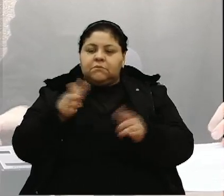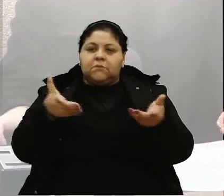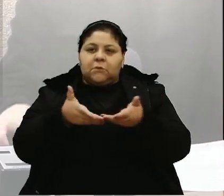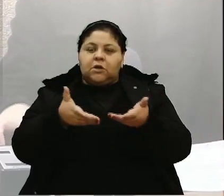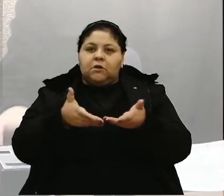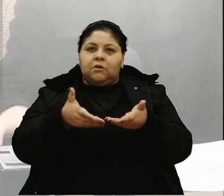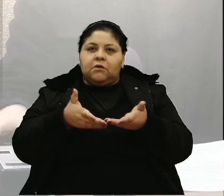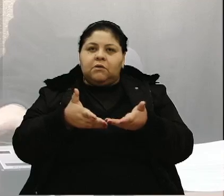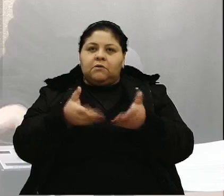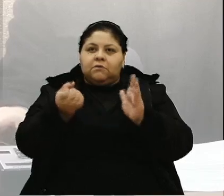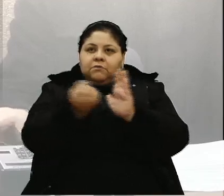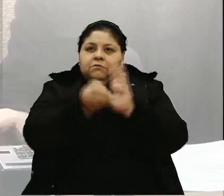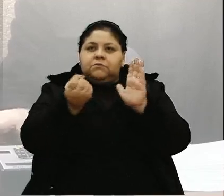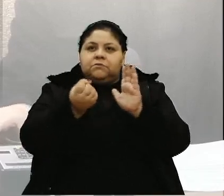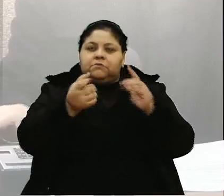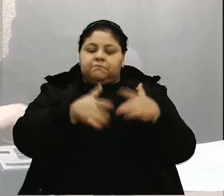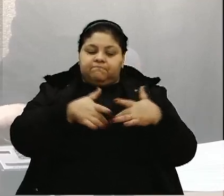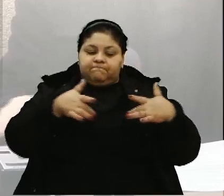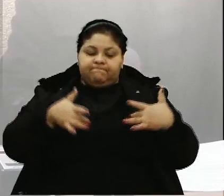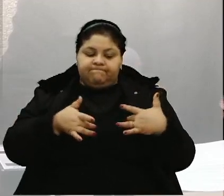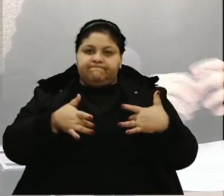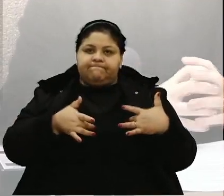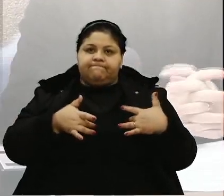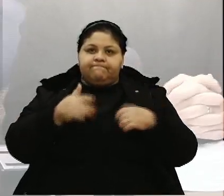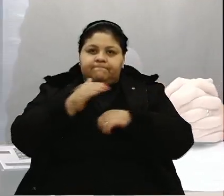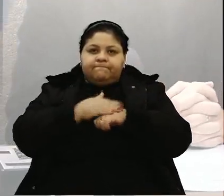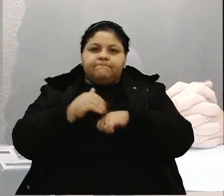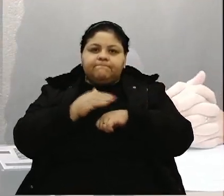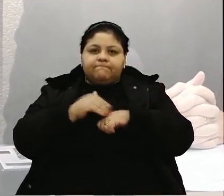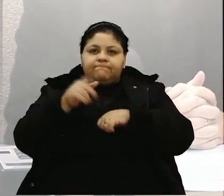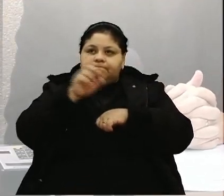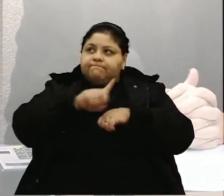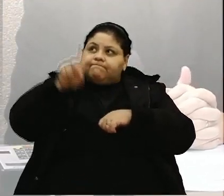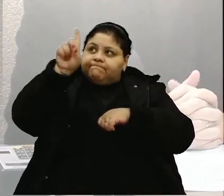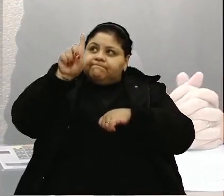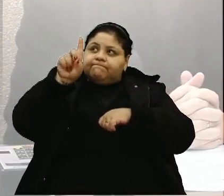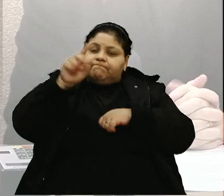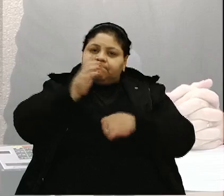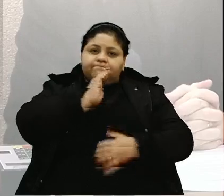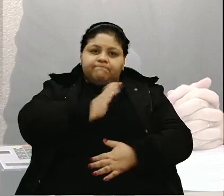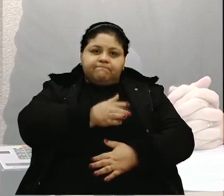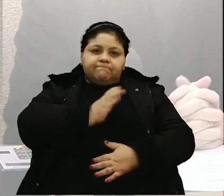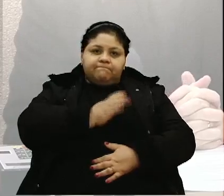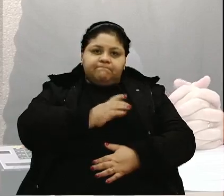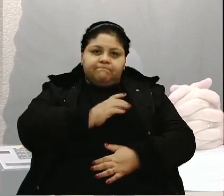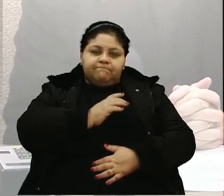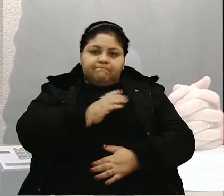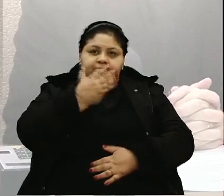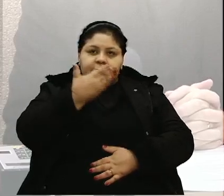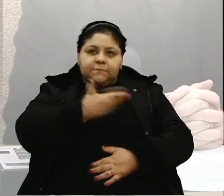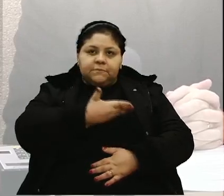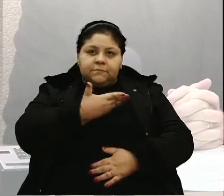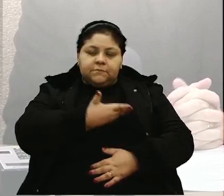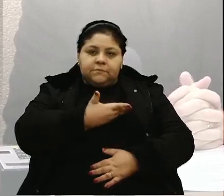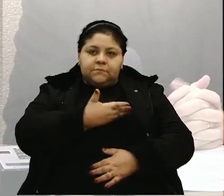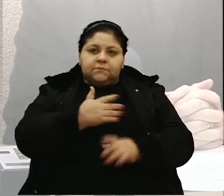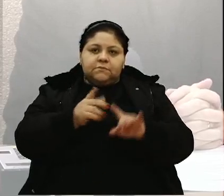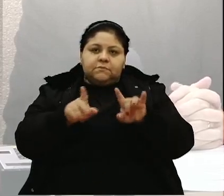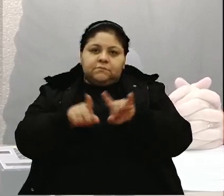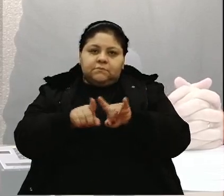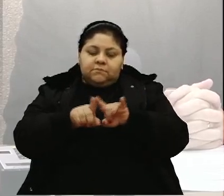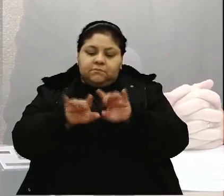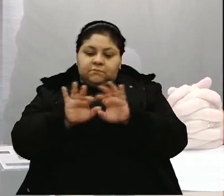registrado toda a nossa solidariedade, todo o nosso carinho, né? Que Deus conforte o coração dos amigos e também